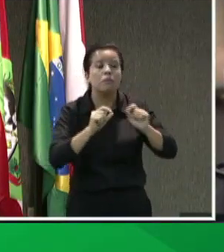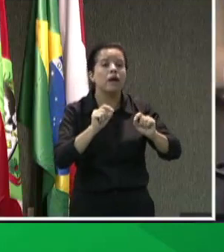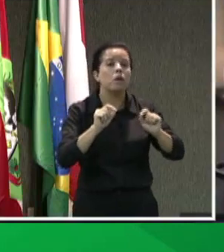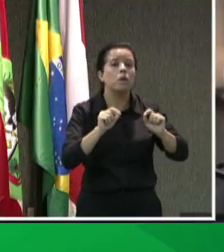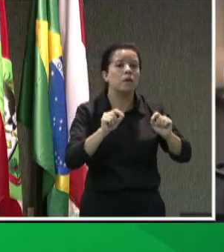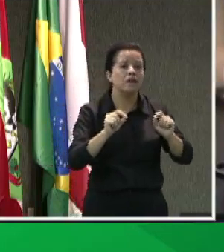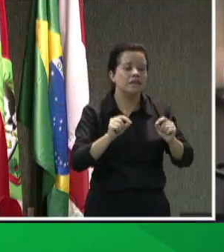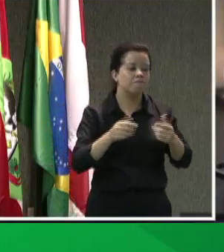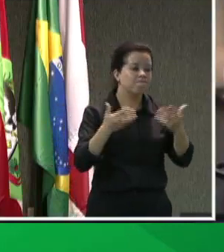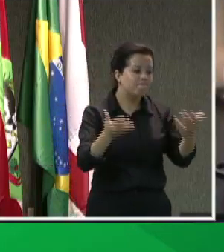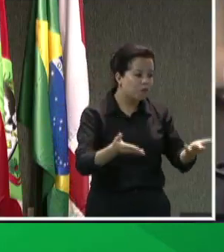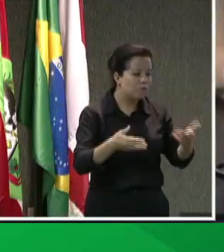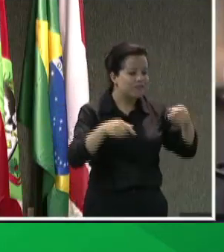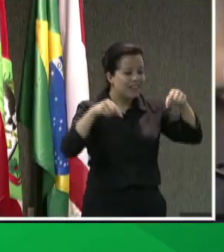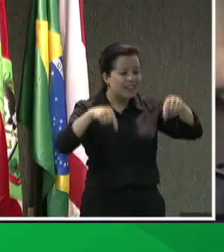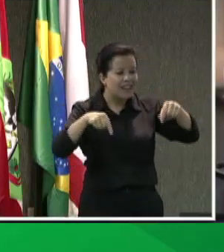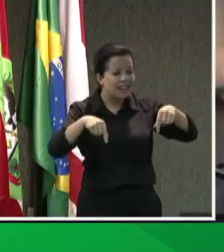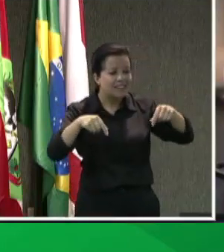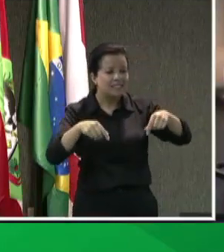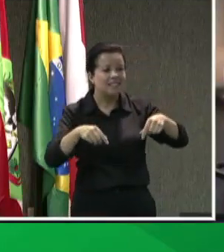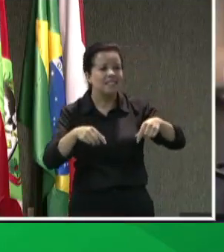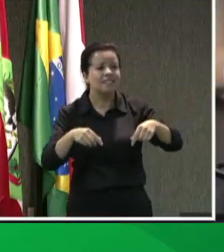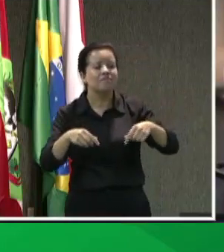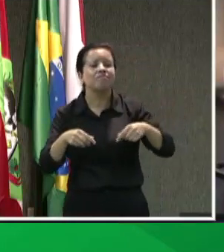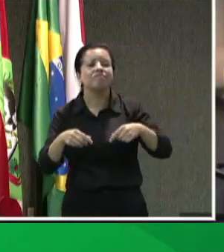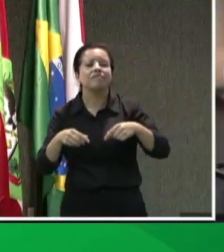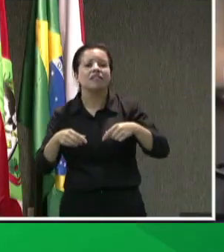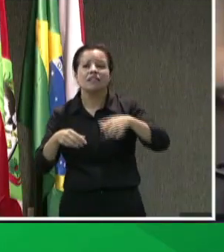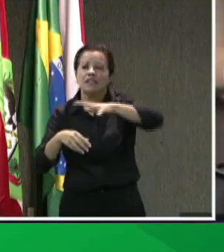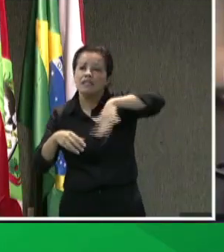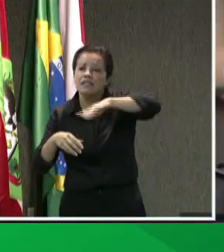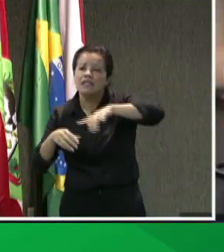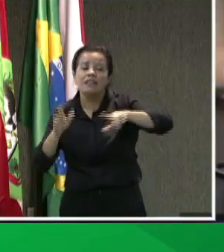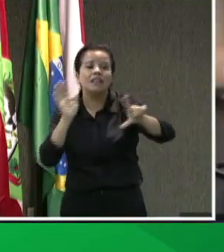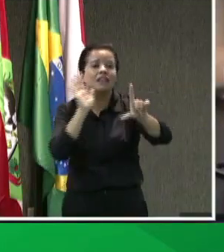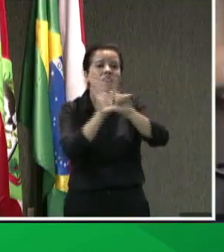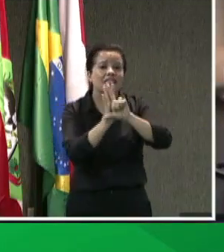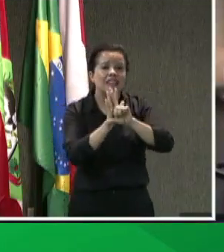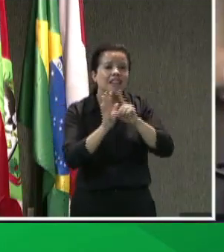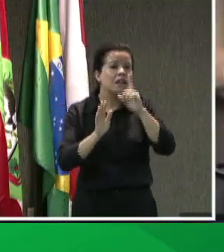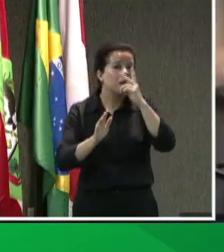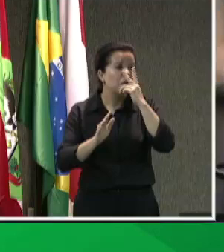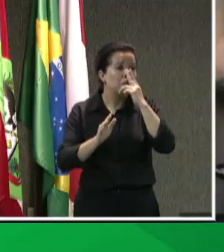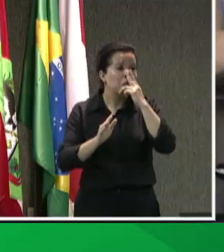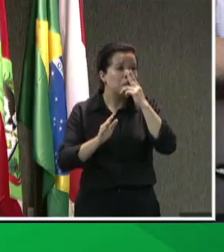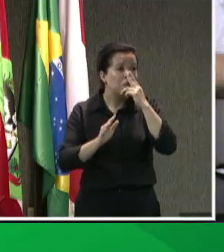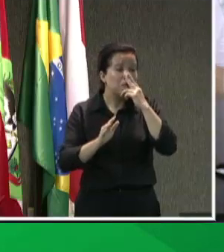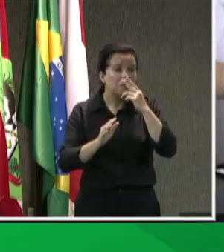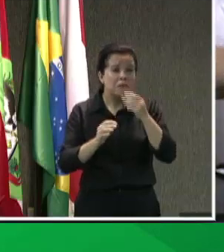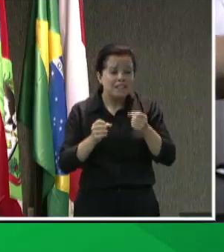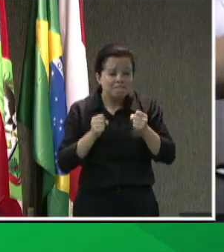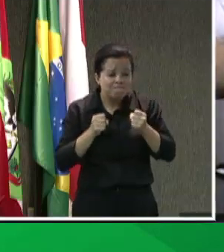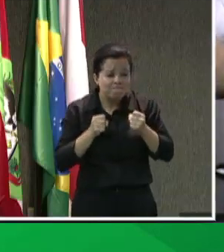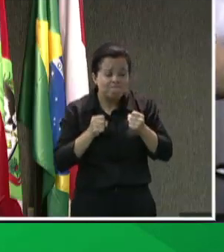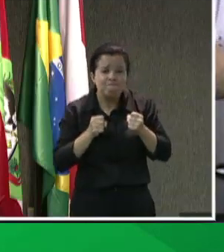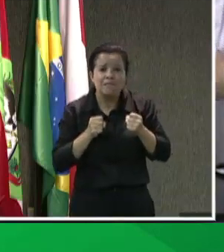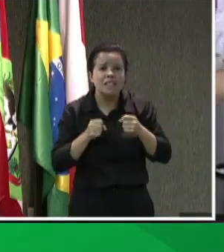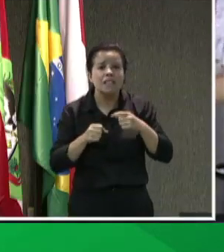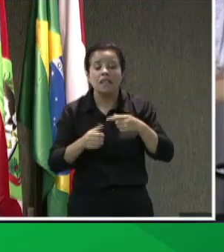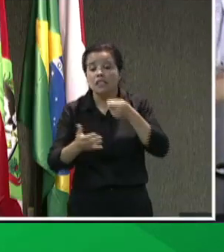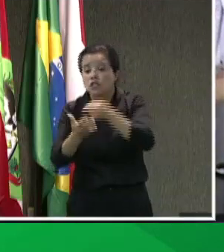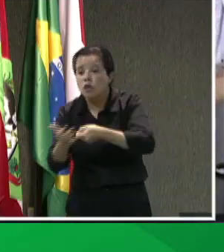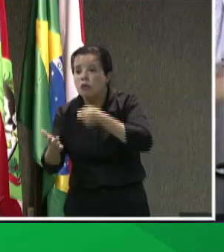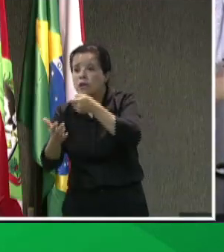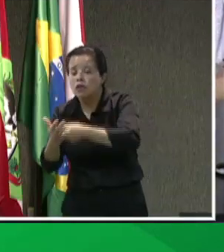não consegue, a gente é um pouco ali engessado das vontades que a gente tem de executar alguma coisa. A gente cobra do Executivo e